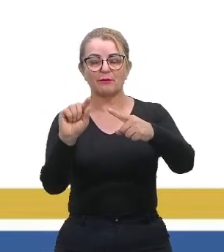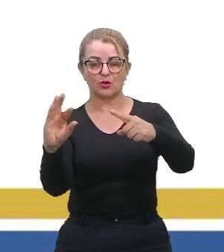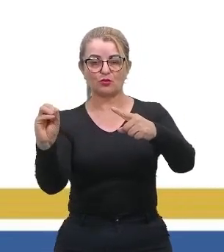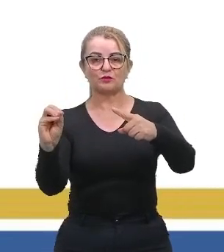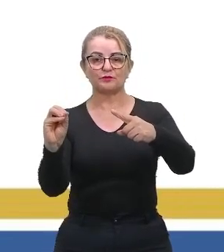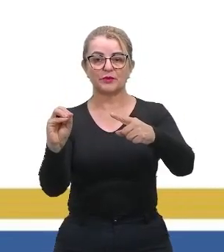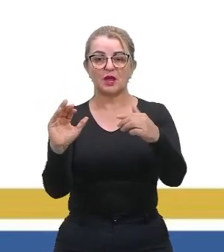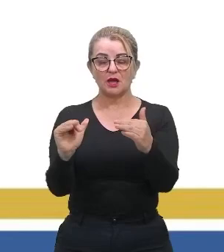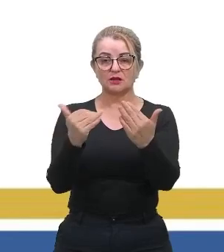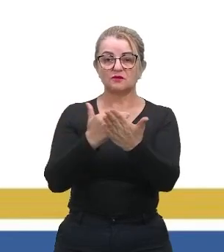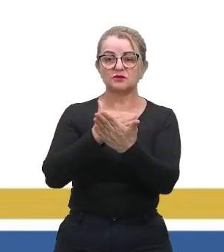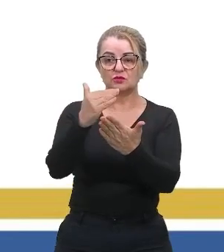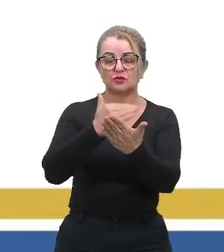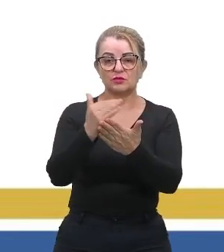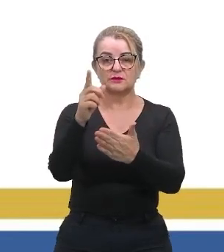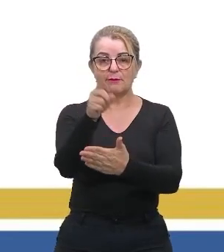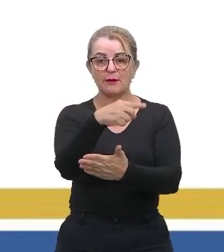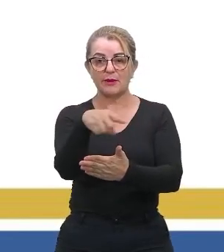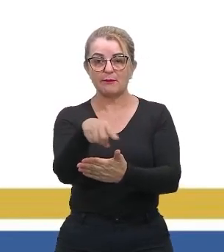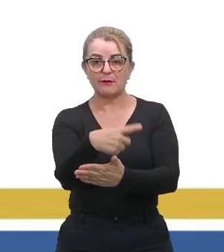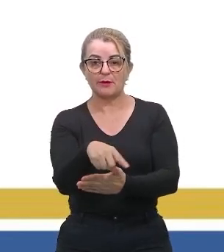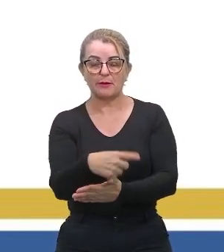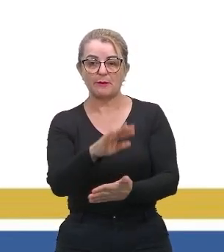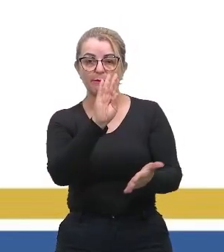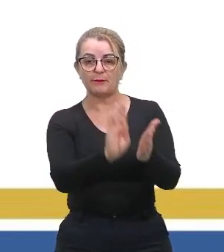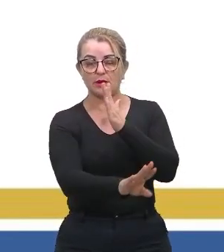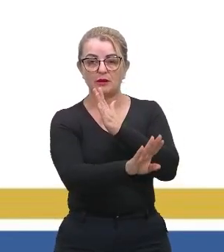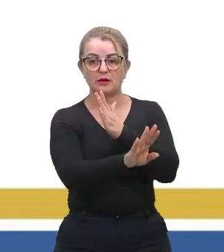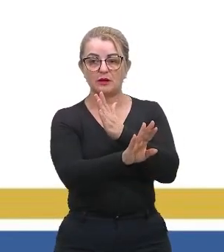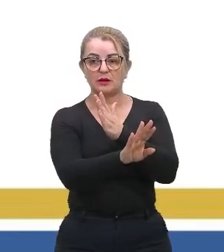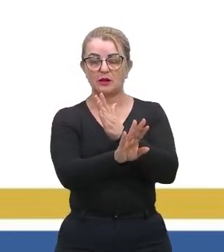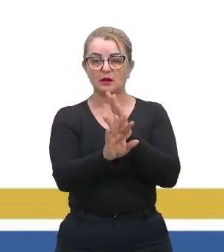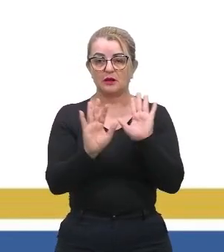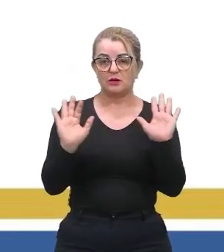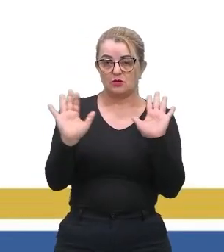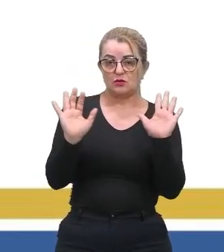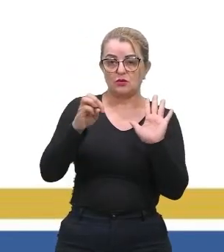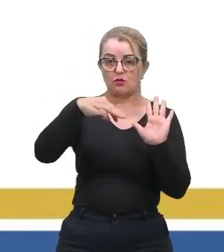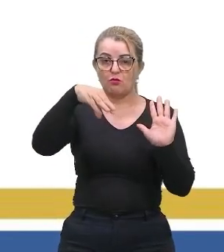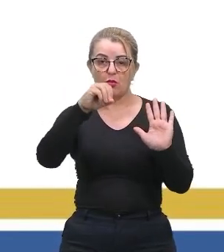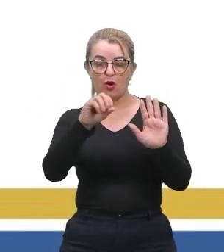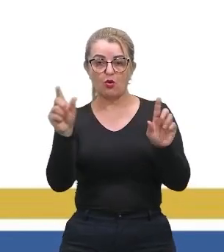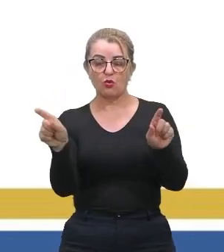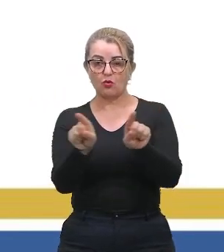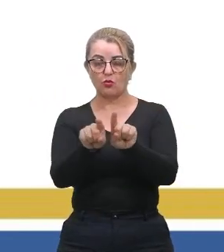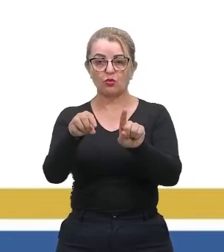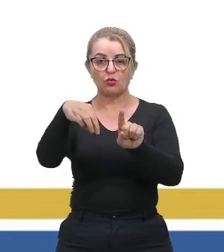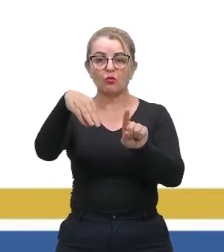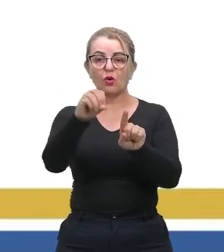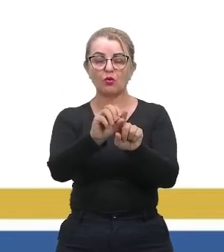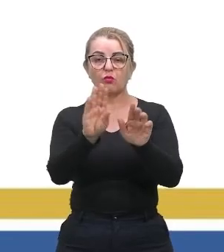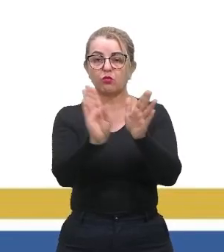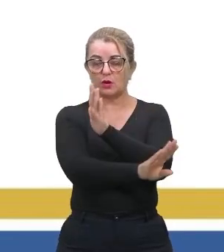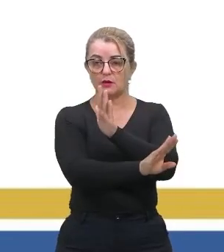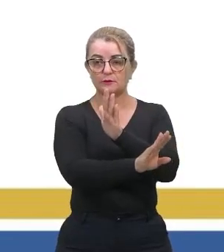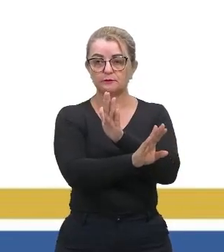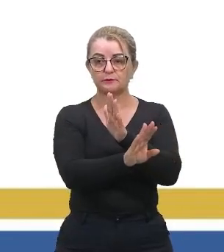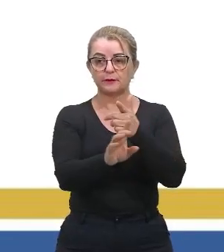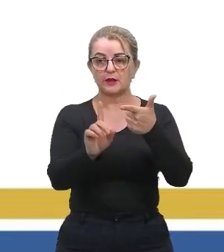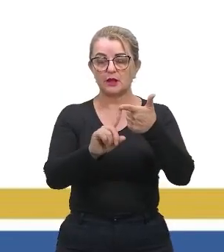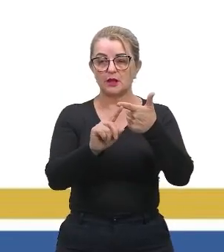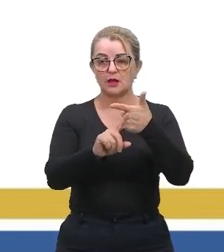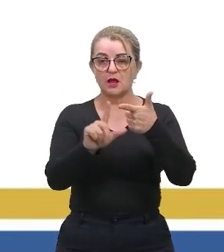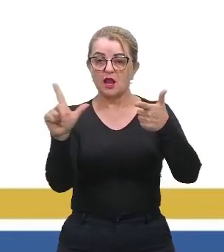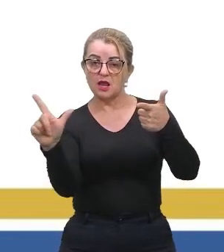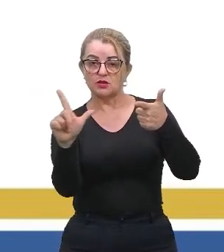vai começar a cancelar as unidades que não te interessam. Cancelou mol com mol, né?